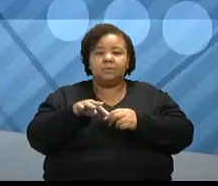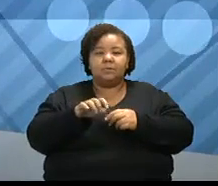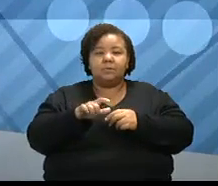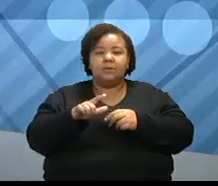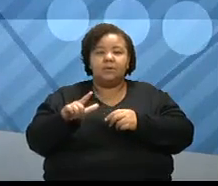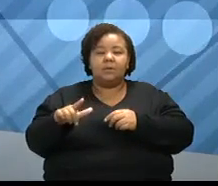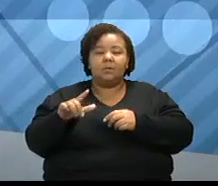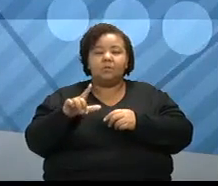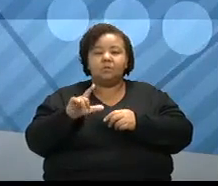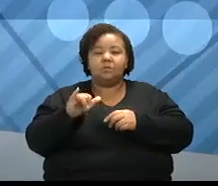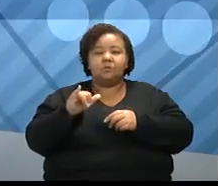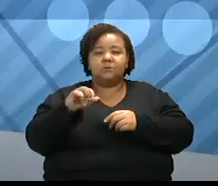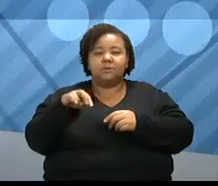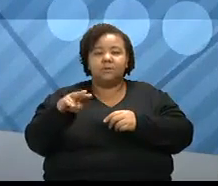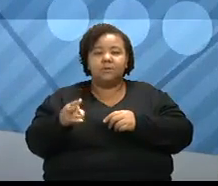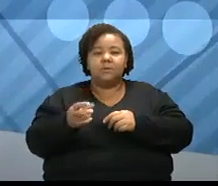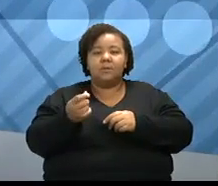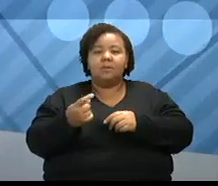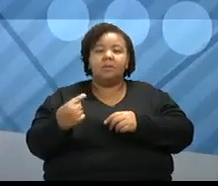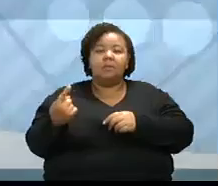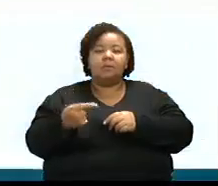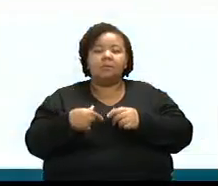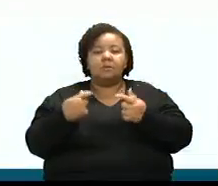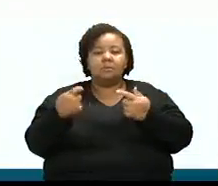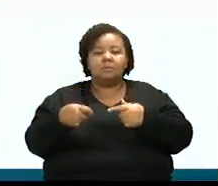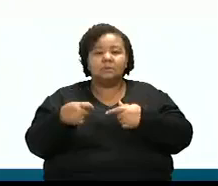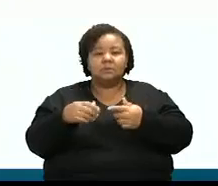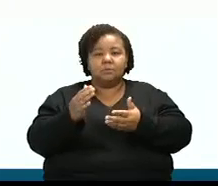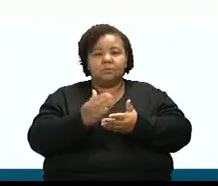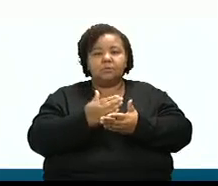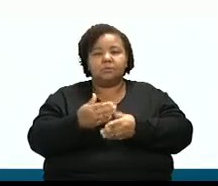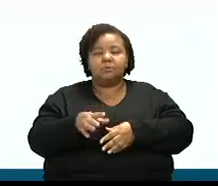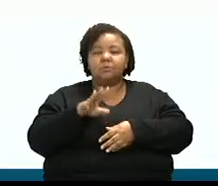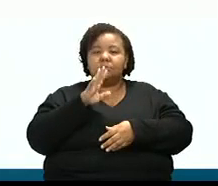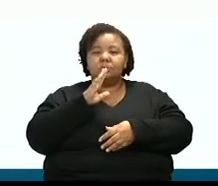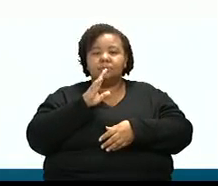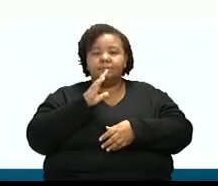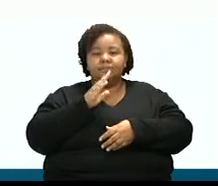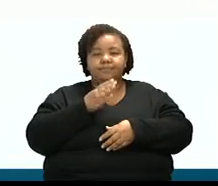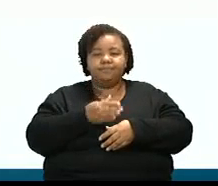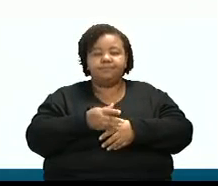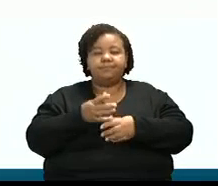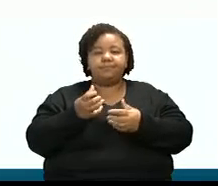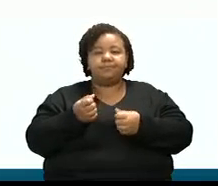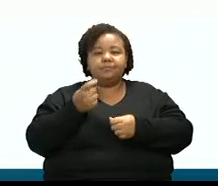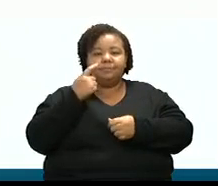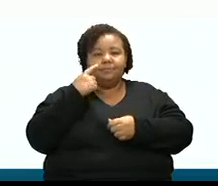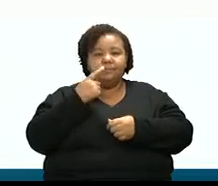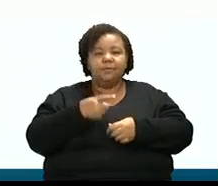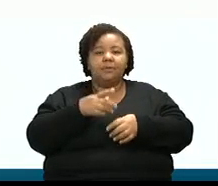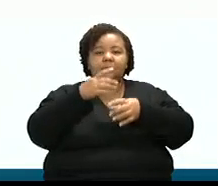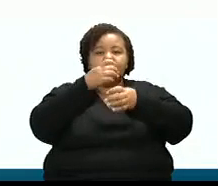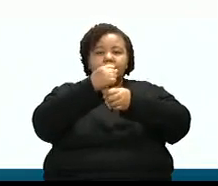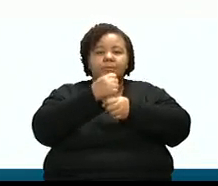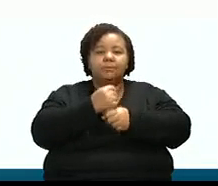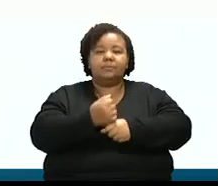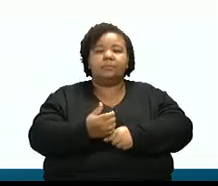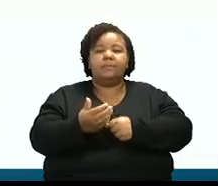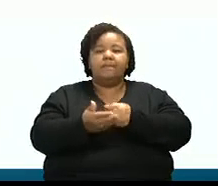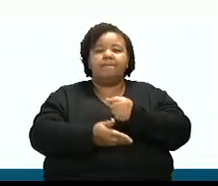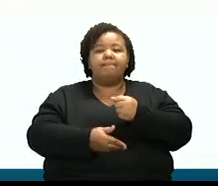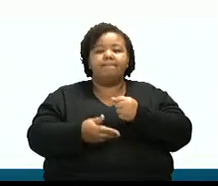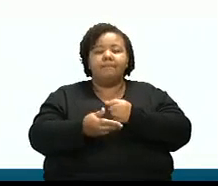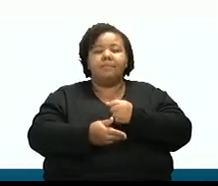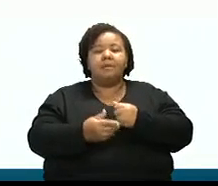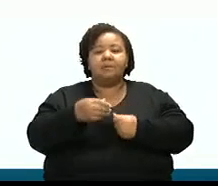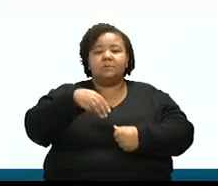caso, nós precisamos de alguns conhecimentos prévios, vamos verificar no quadro, envolvendo as operações básicas,